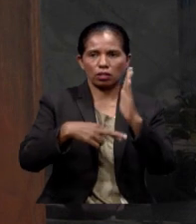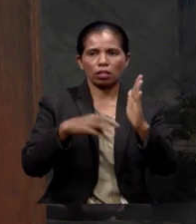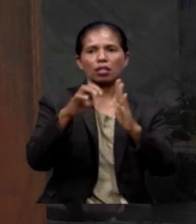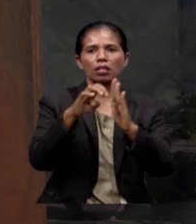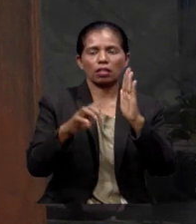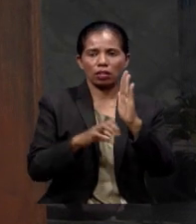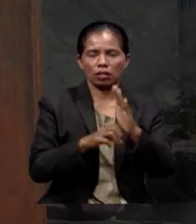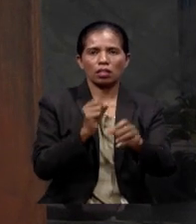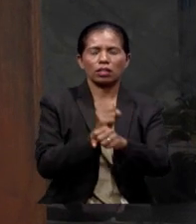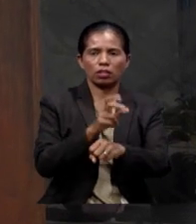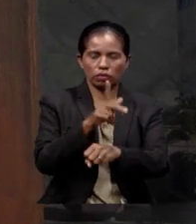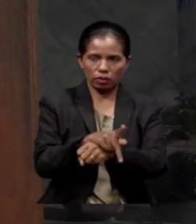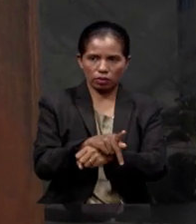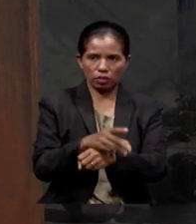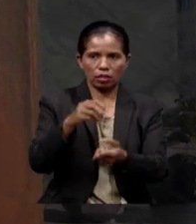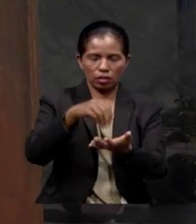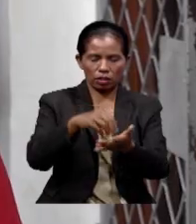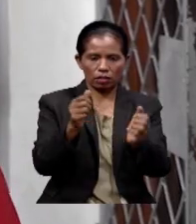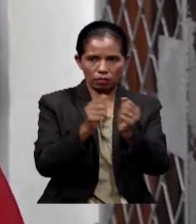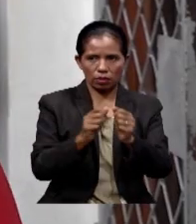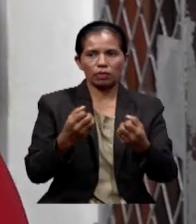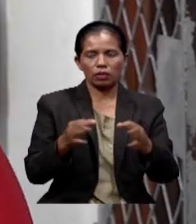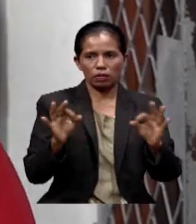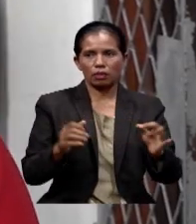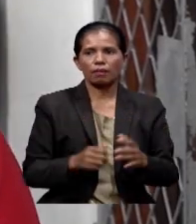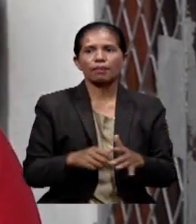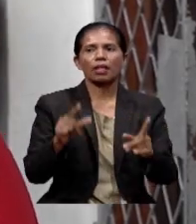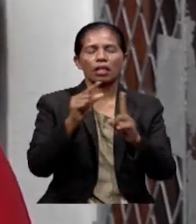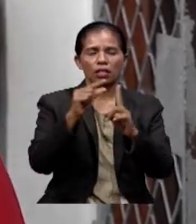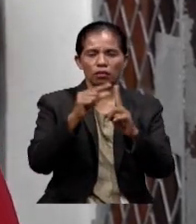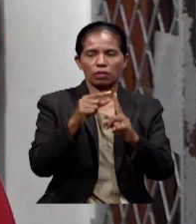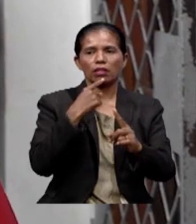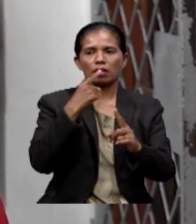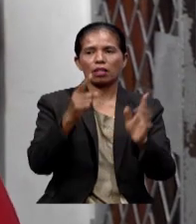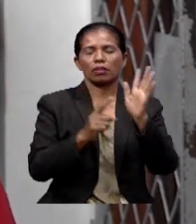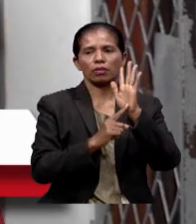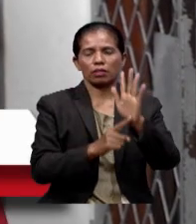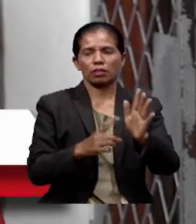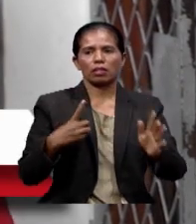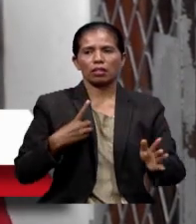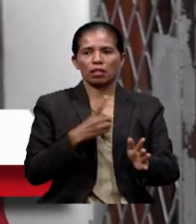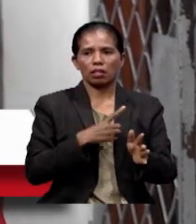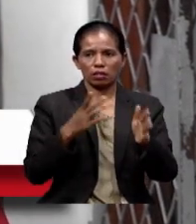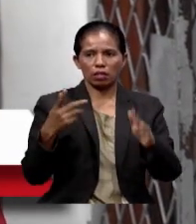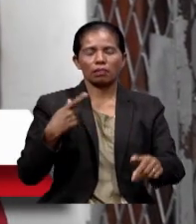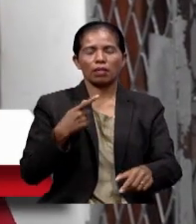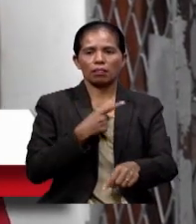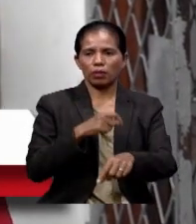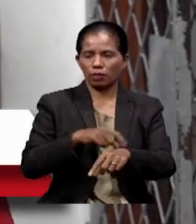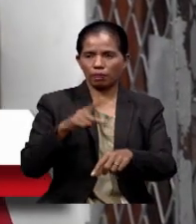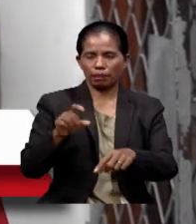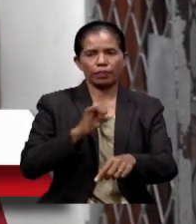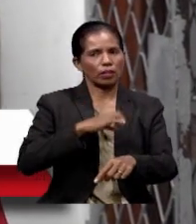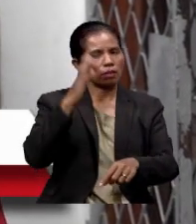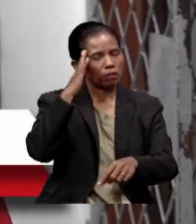o se fopesira tau motocona. Lifuan nebe mak fosa usi na deputado sire ya parlamento nasional hano ang